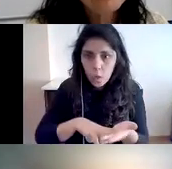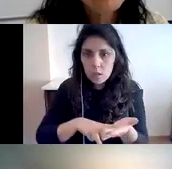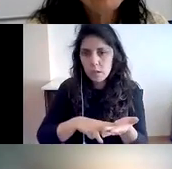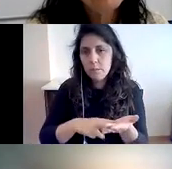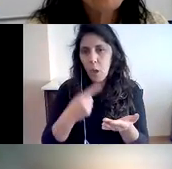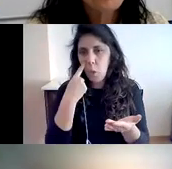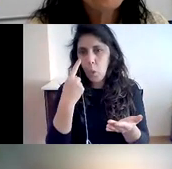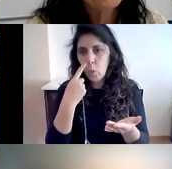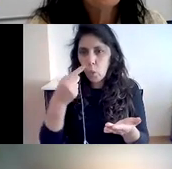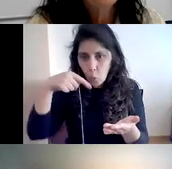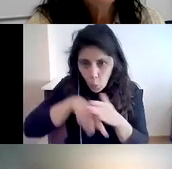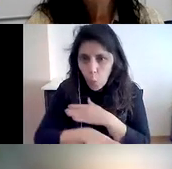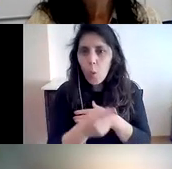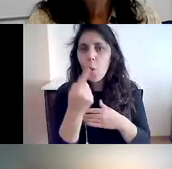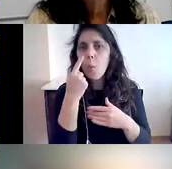e